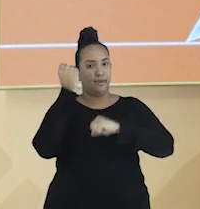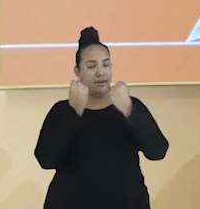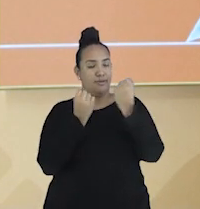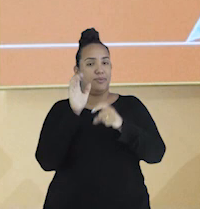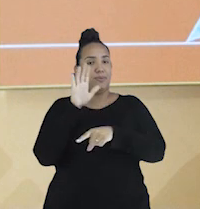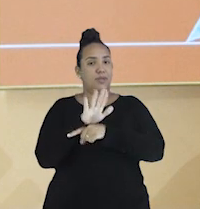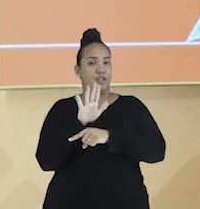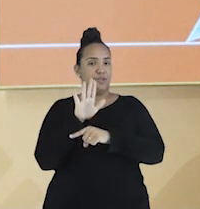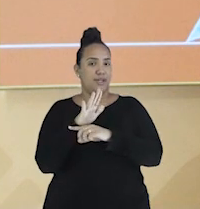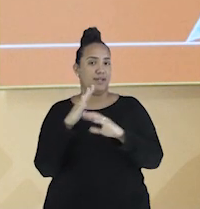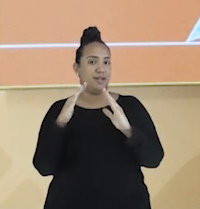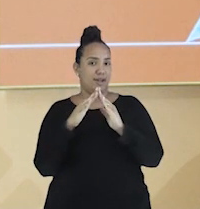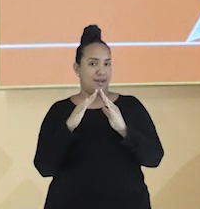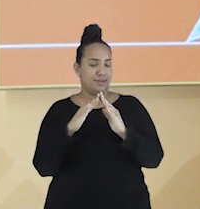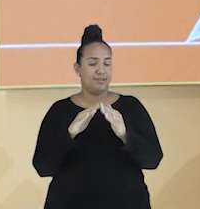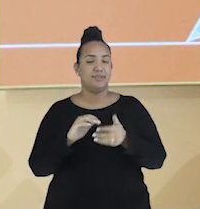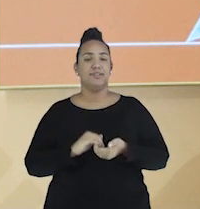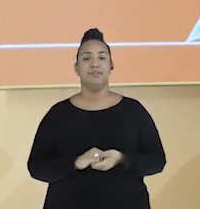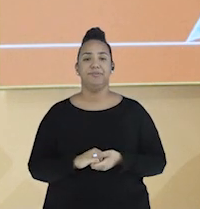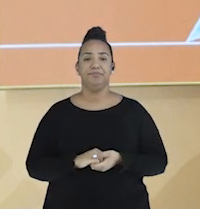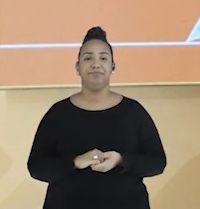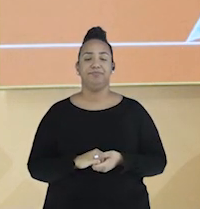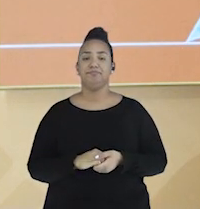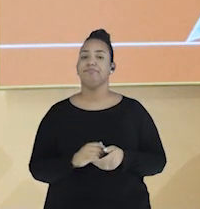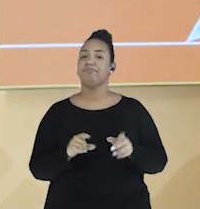fábricas para ajudar no sustento da família.